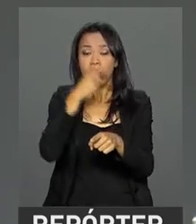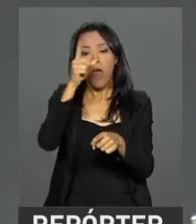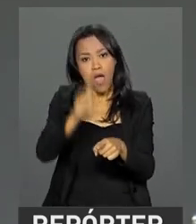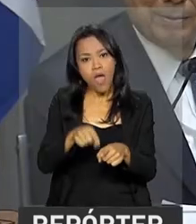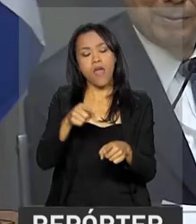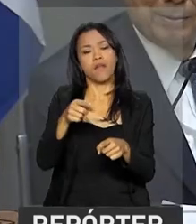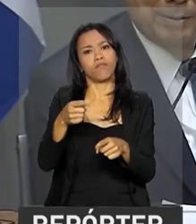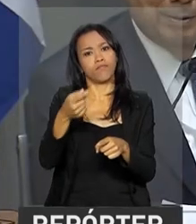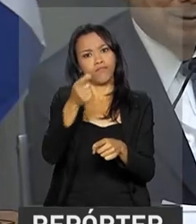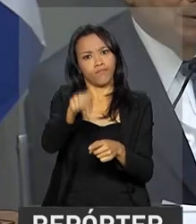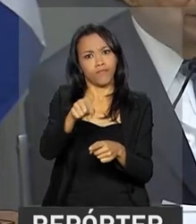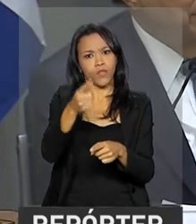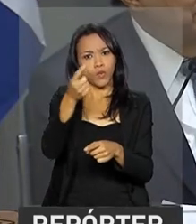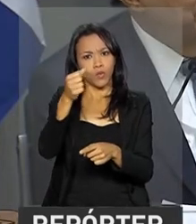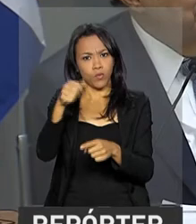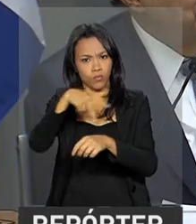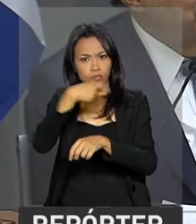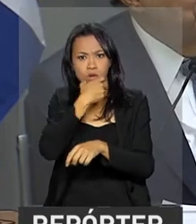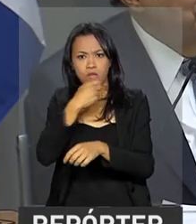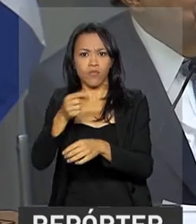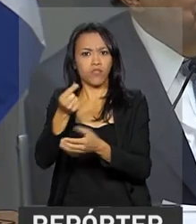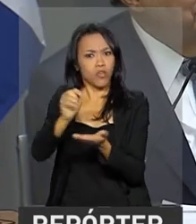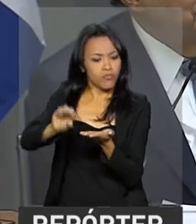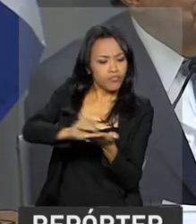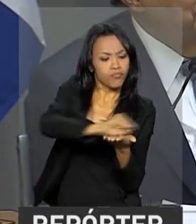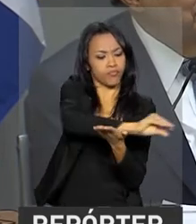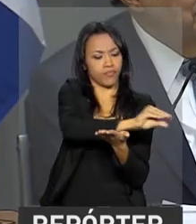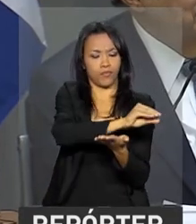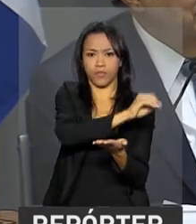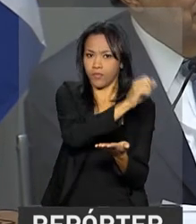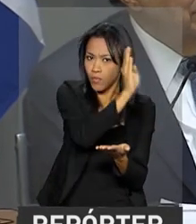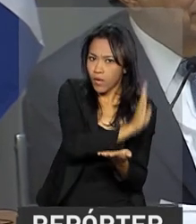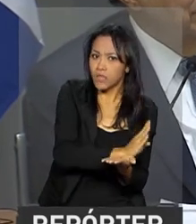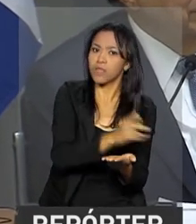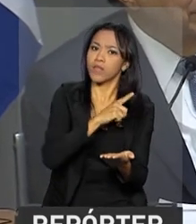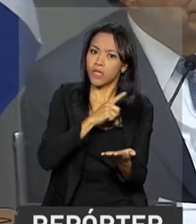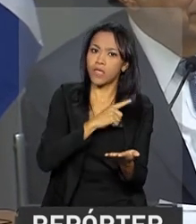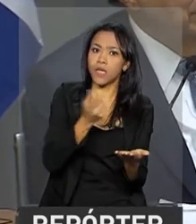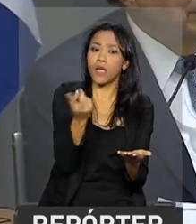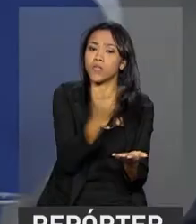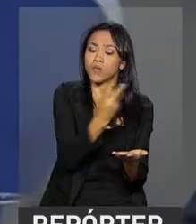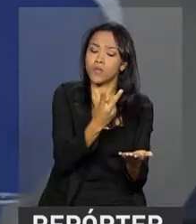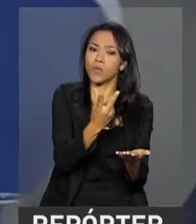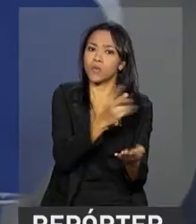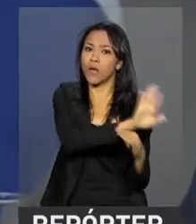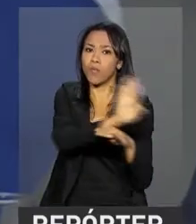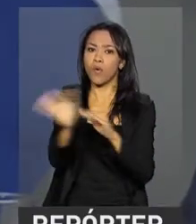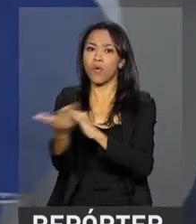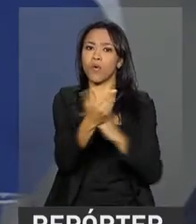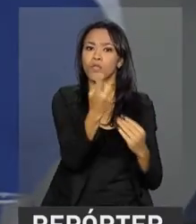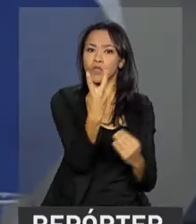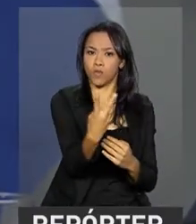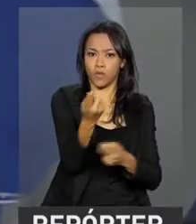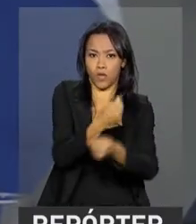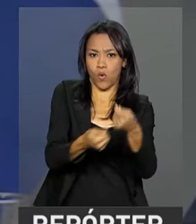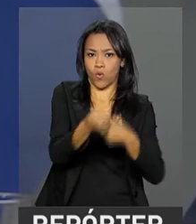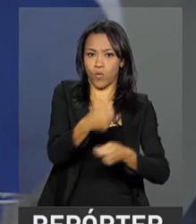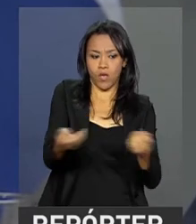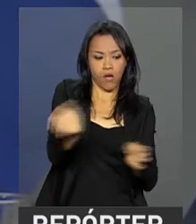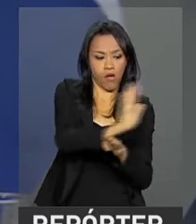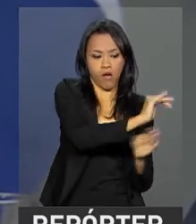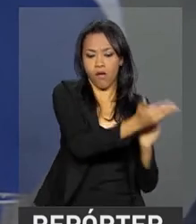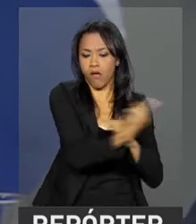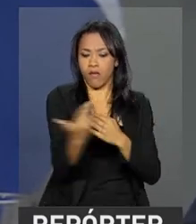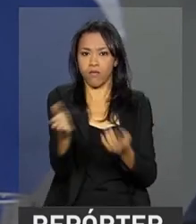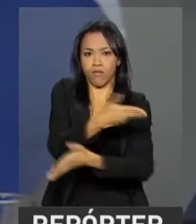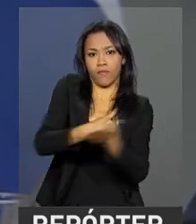e que a idéia agora é realizar parcerias que beneficiem as duas economias meirelles destacou ainda que o cenário econômico